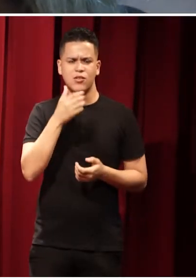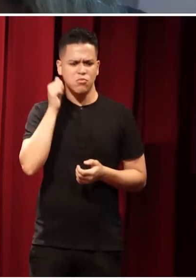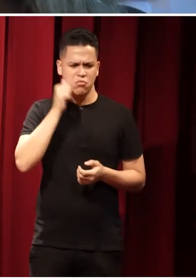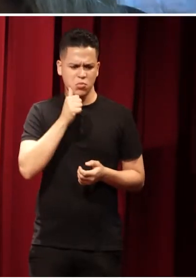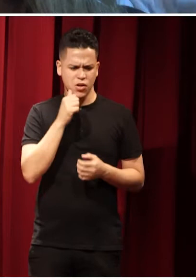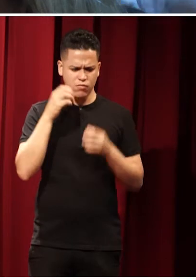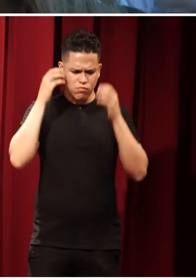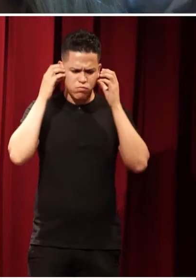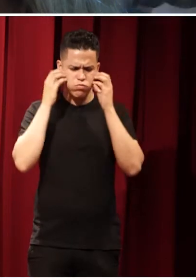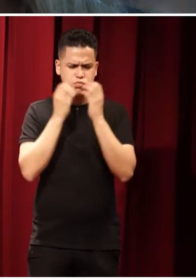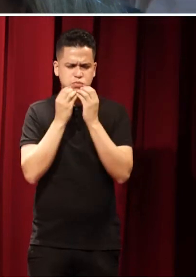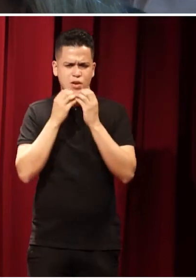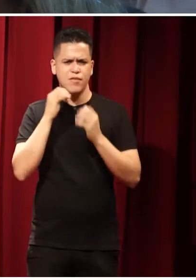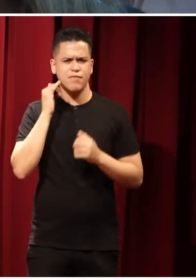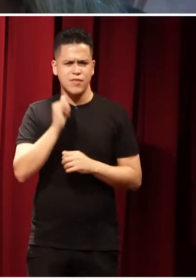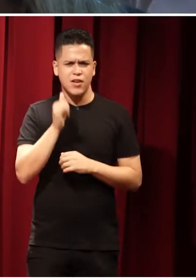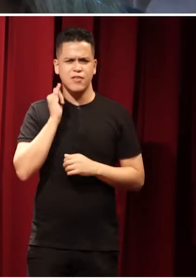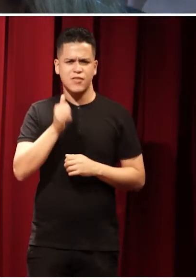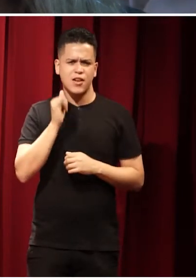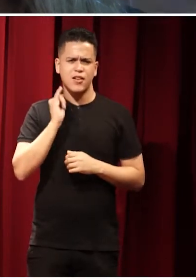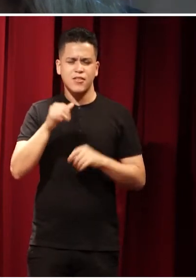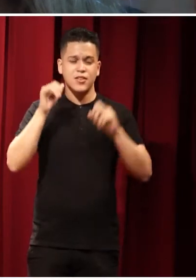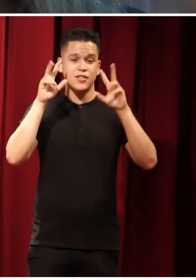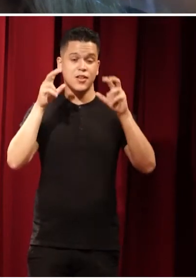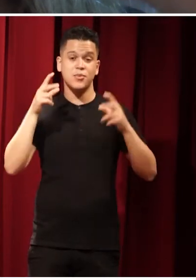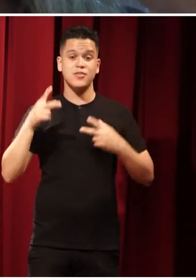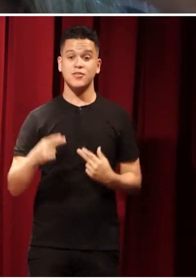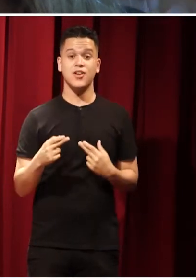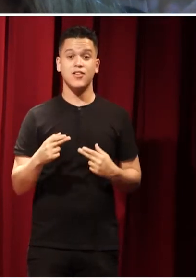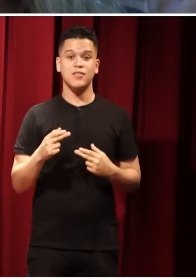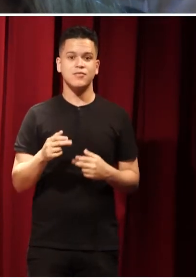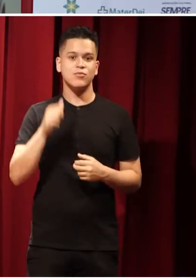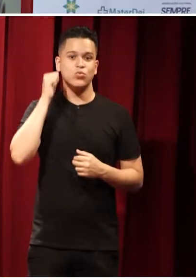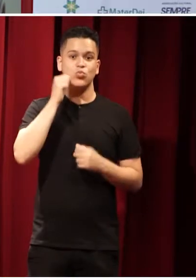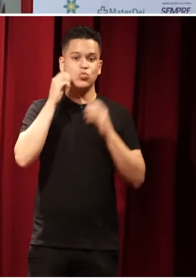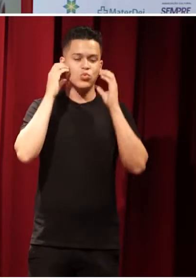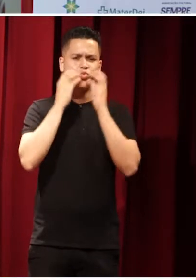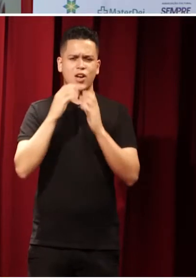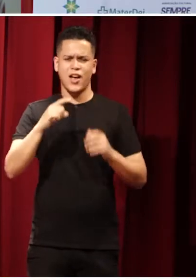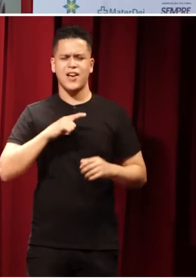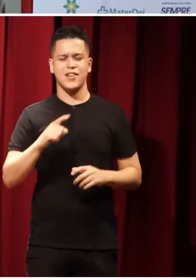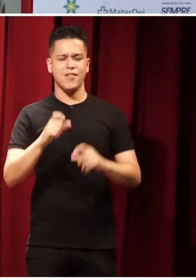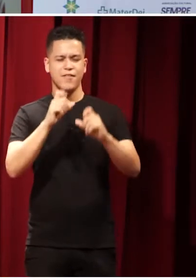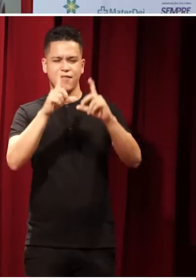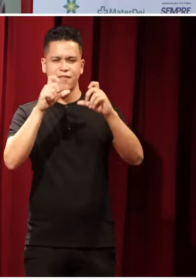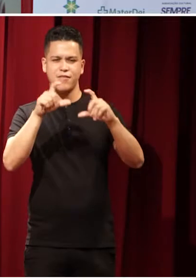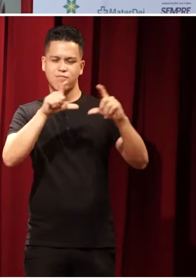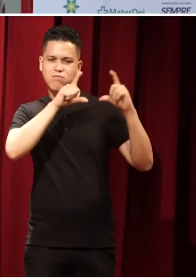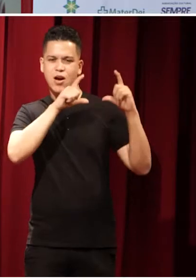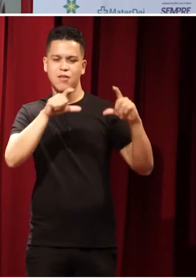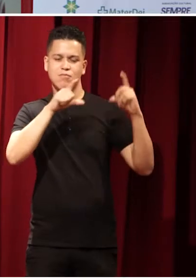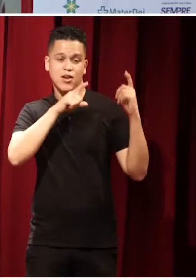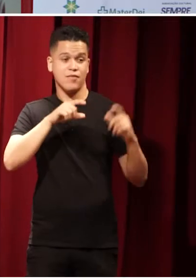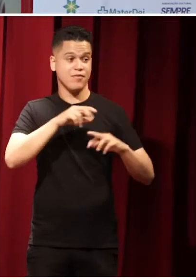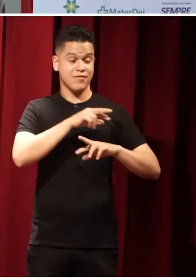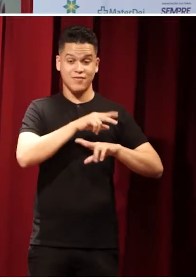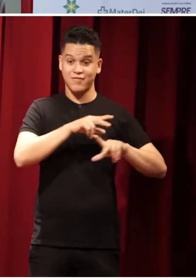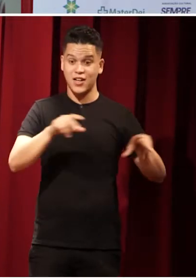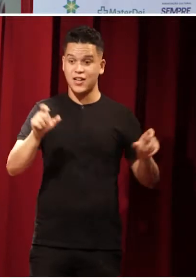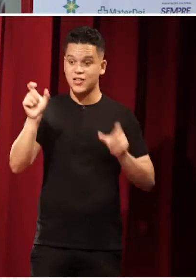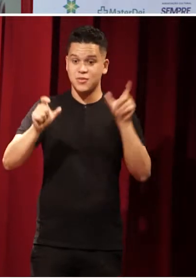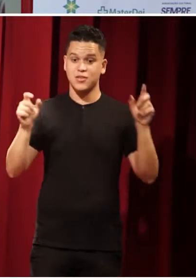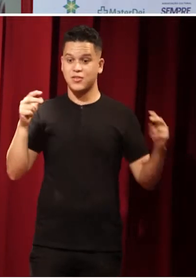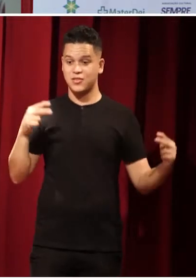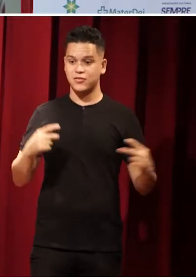A plateia observa atentamente. Ficou 2 horas falando sobre a mulher barbada, exibindo fotos. É claro que todo mundo queria